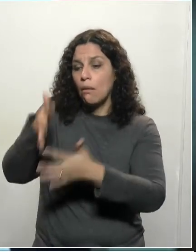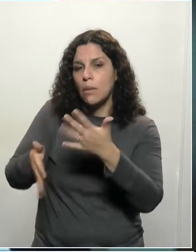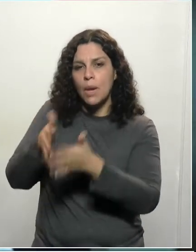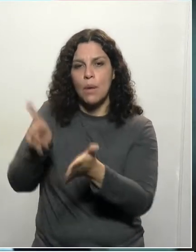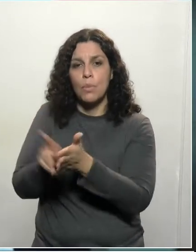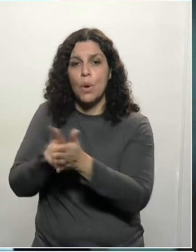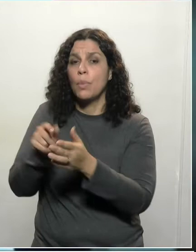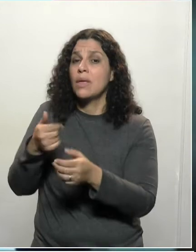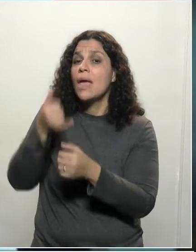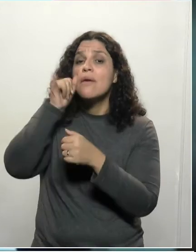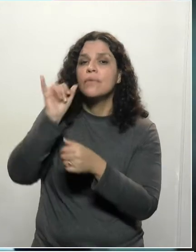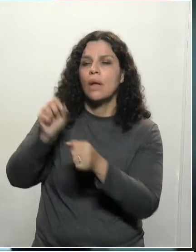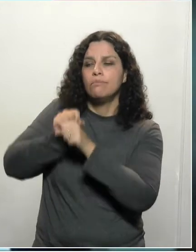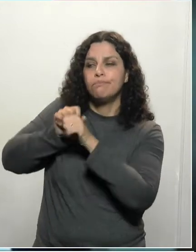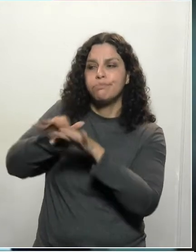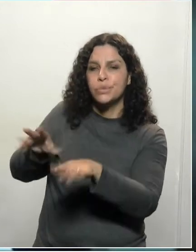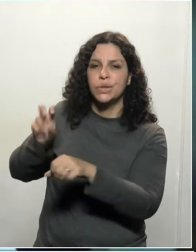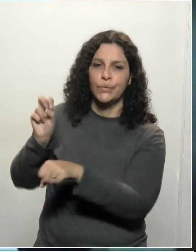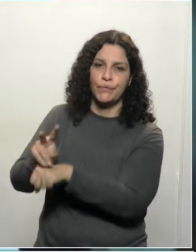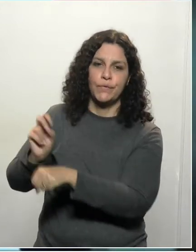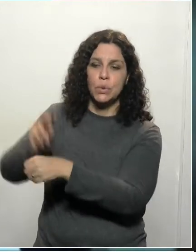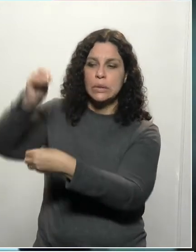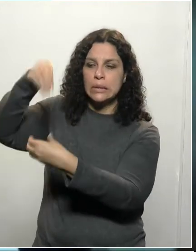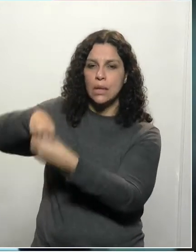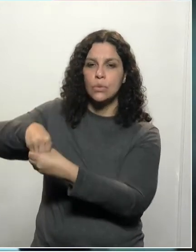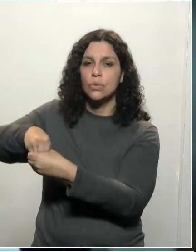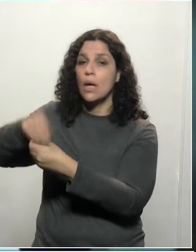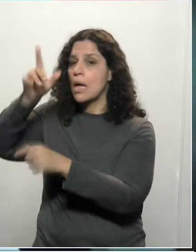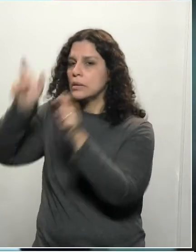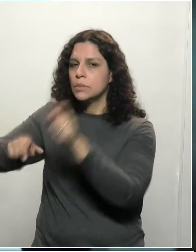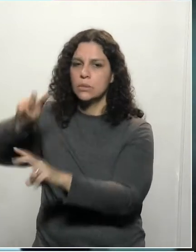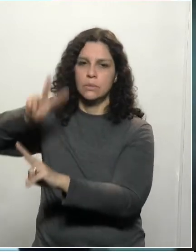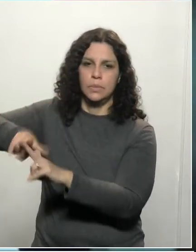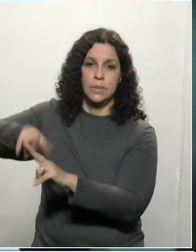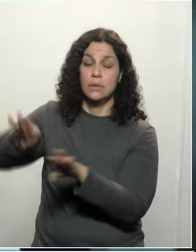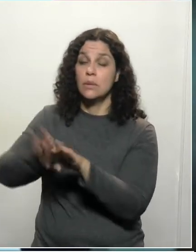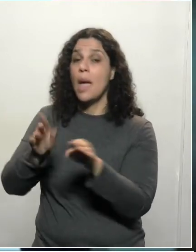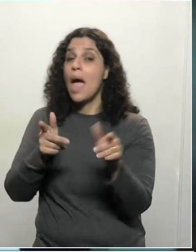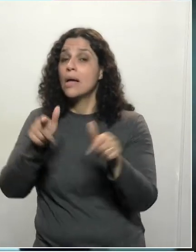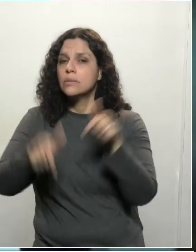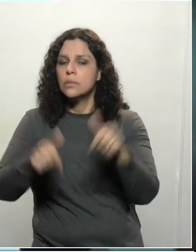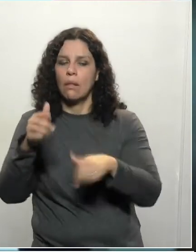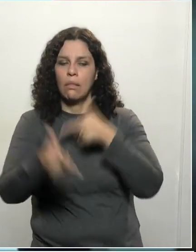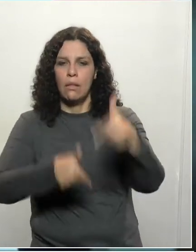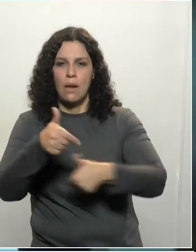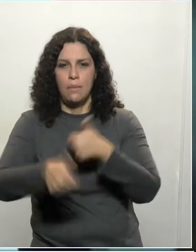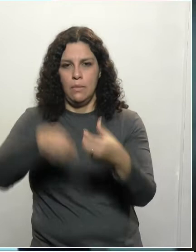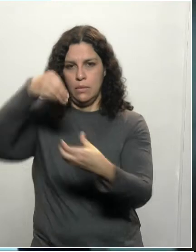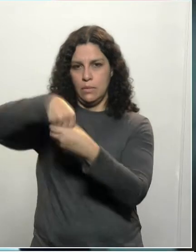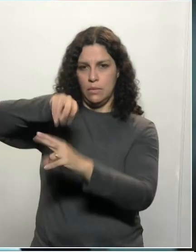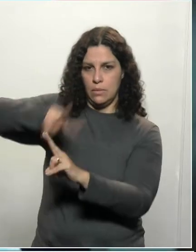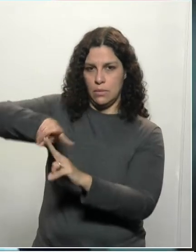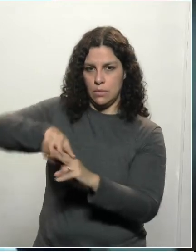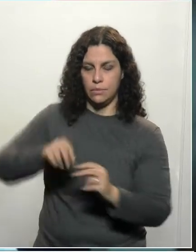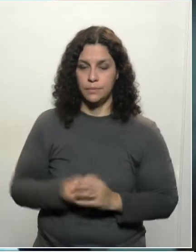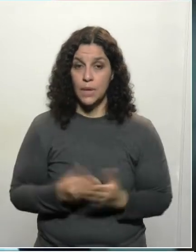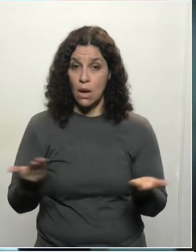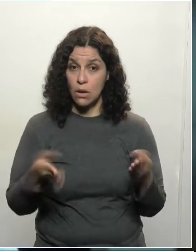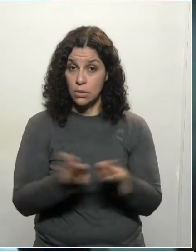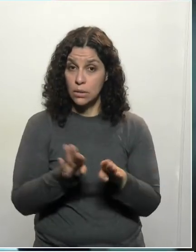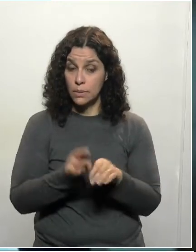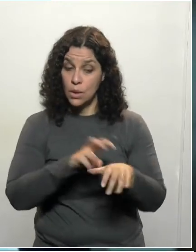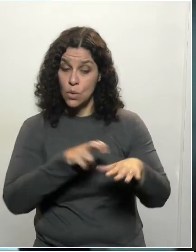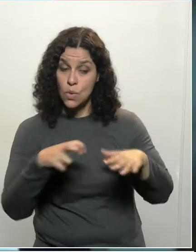a disseminação do vírus entre a população carcerária e os servidores do sistema prisional. O Conselho